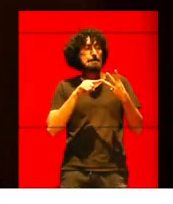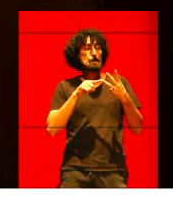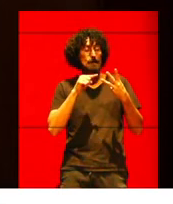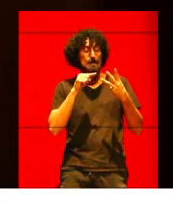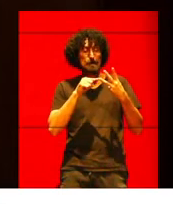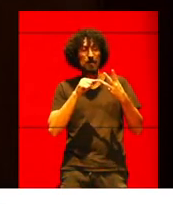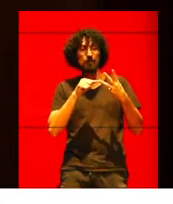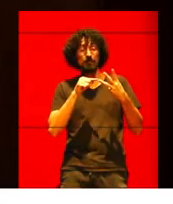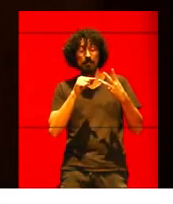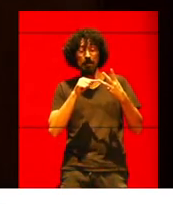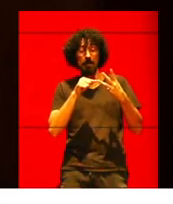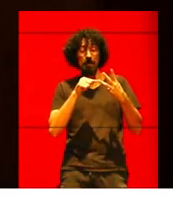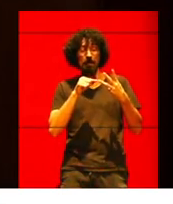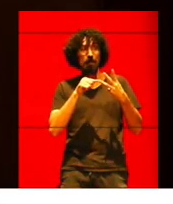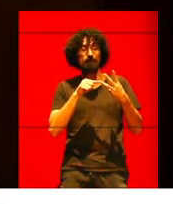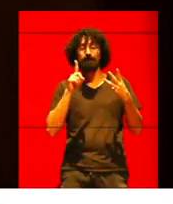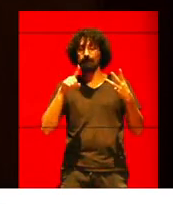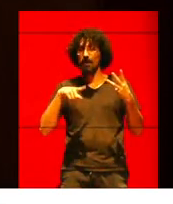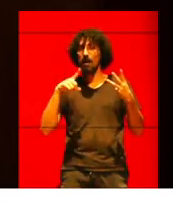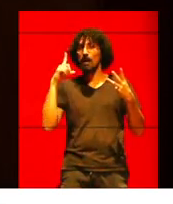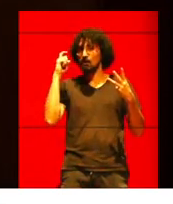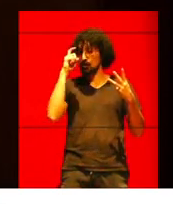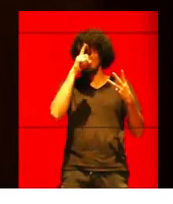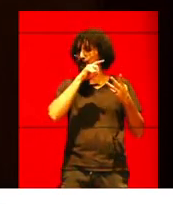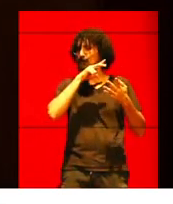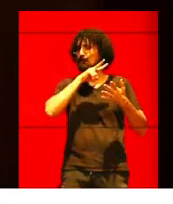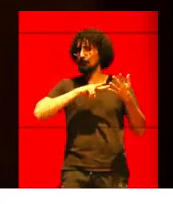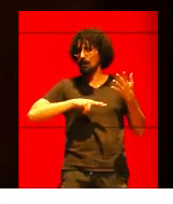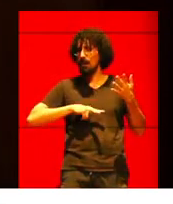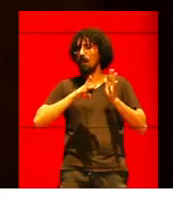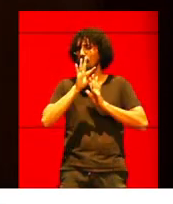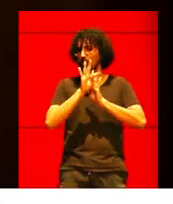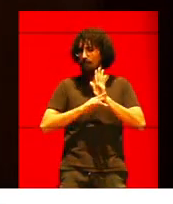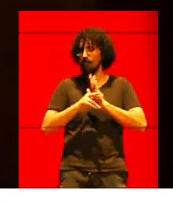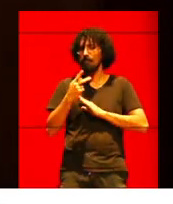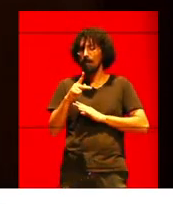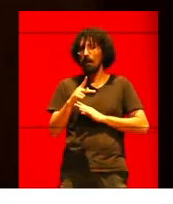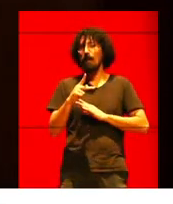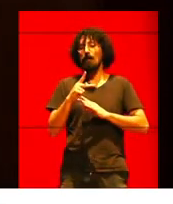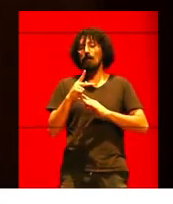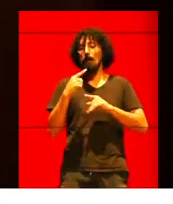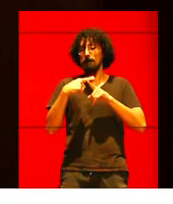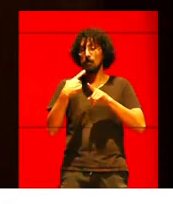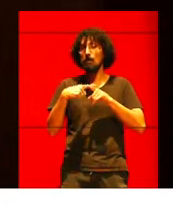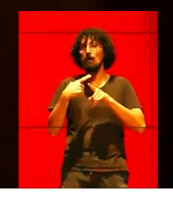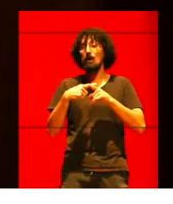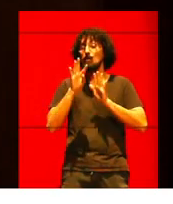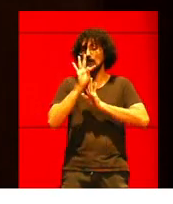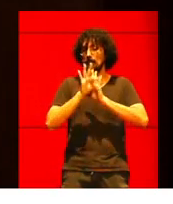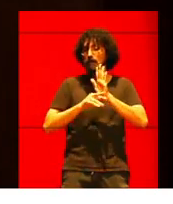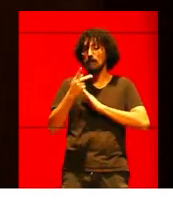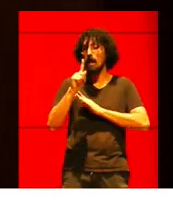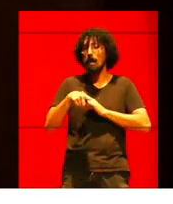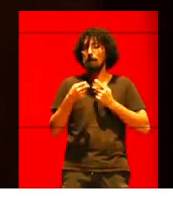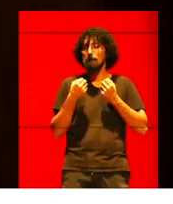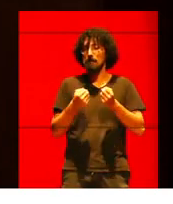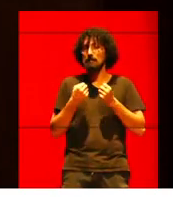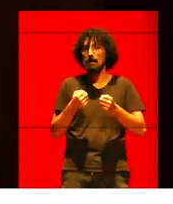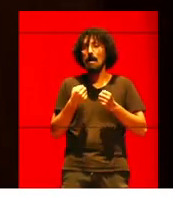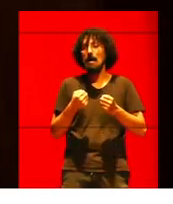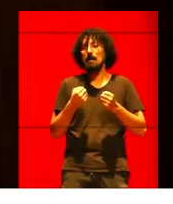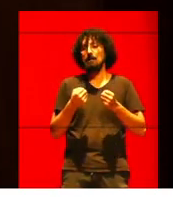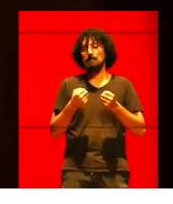Isso é difícil? Ler Clarice é uma confusão mental, né? Tu começa a ler e se perde. Aí tu fala, o que ela quis dizer? Tu volta pro